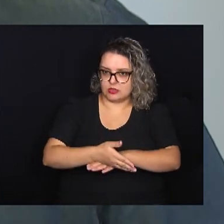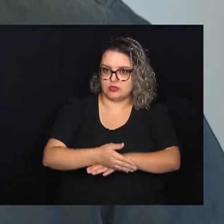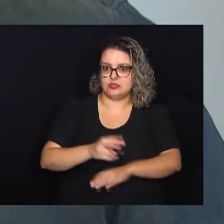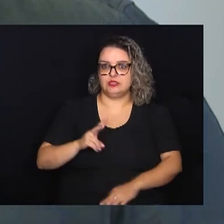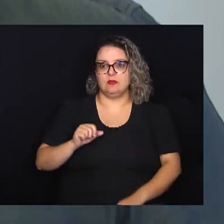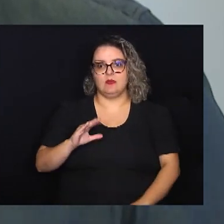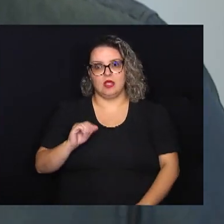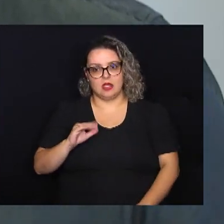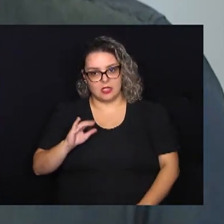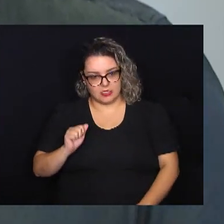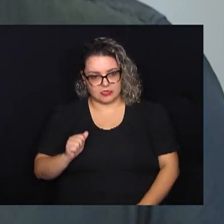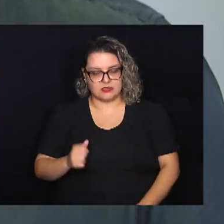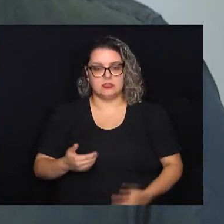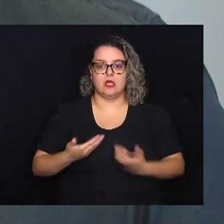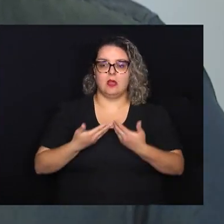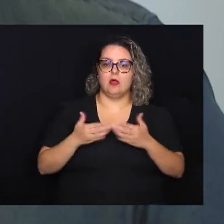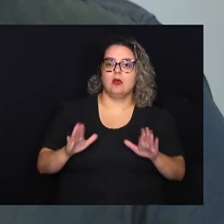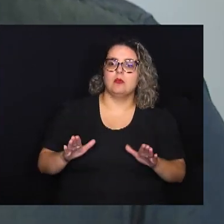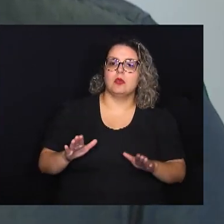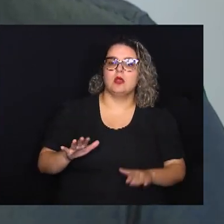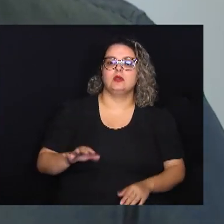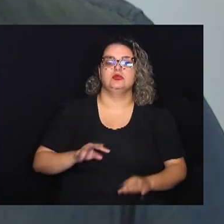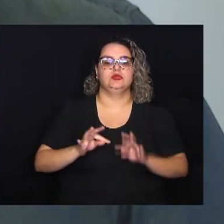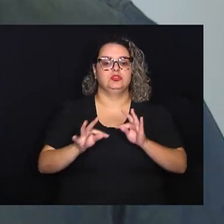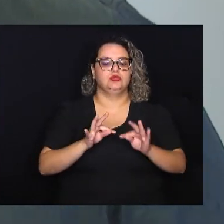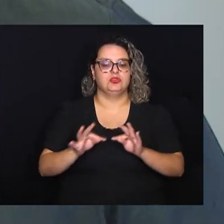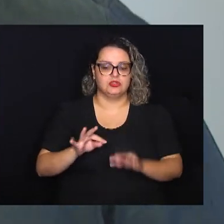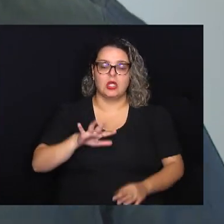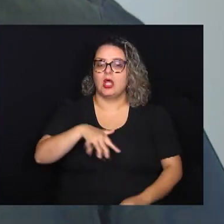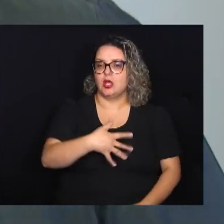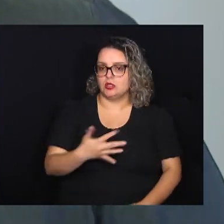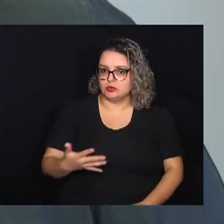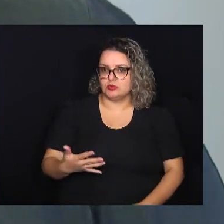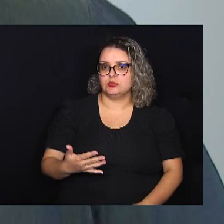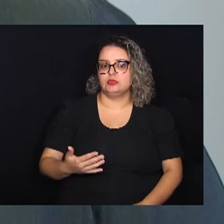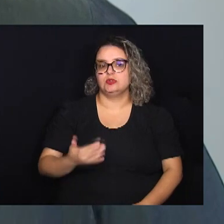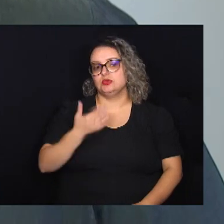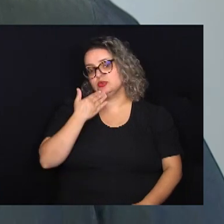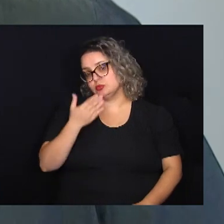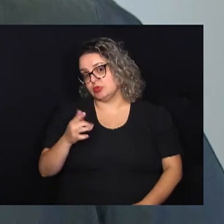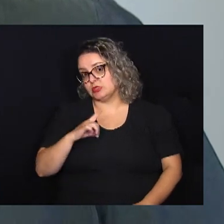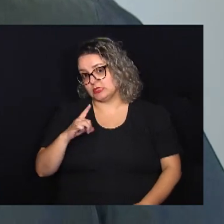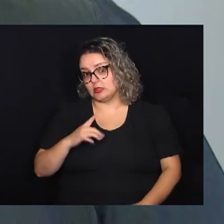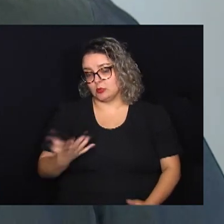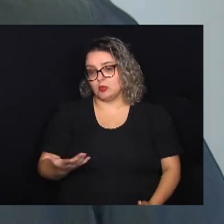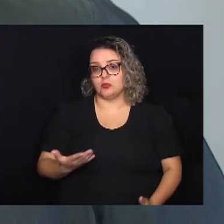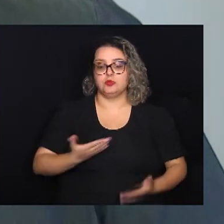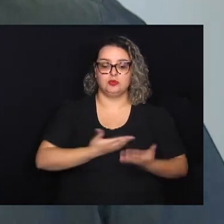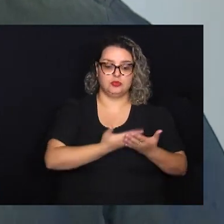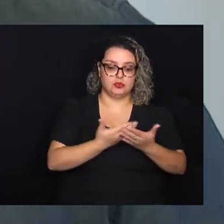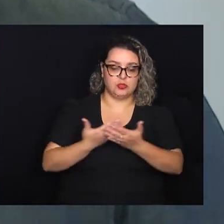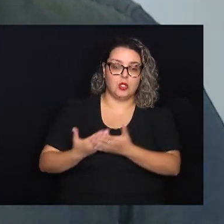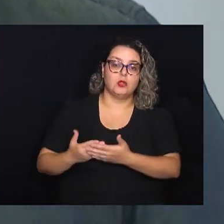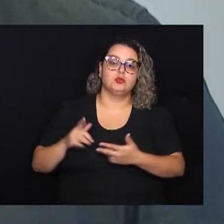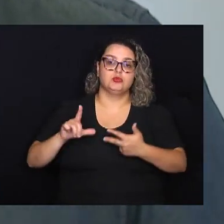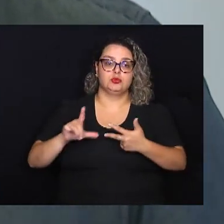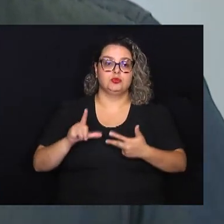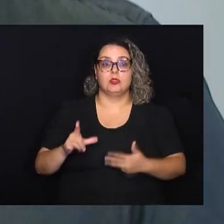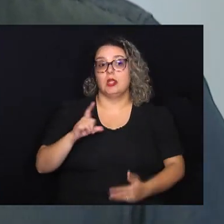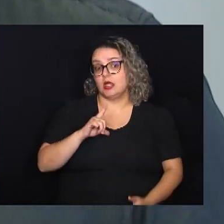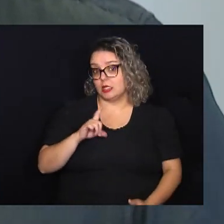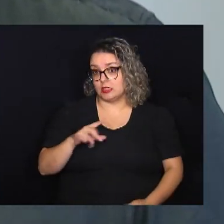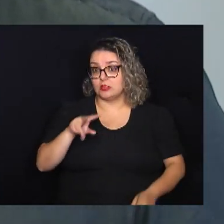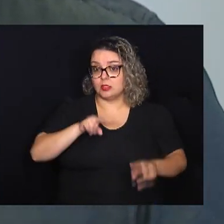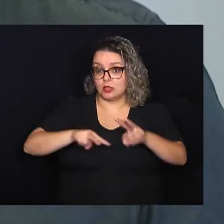vacância ampliação do quadro e tecnologia diante das demandas que temos hoje da escola do Legislativo tendo em vista